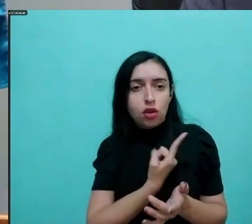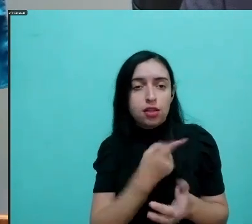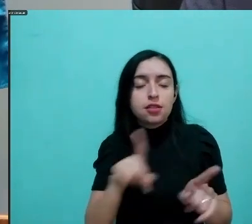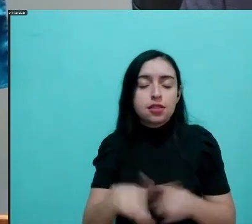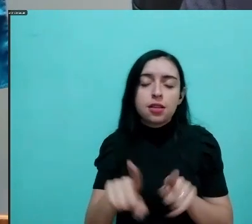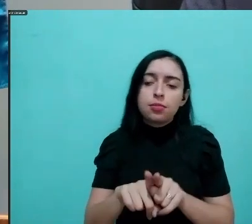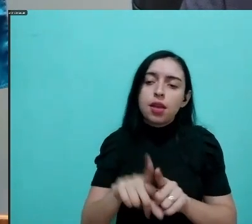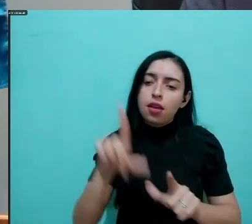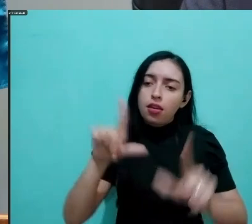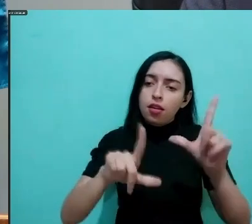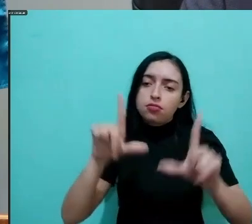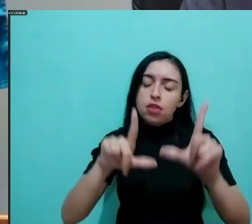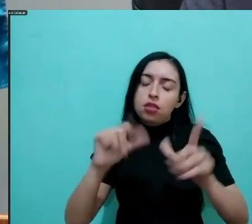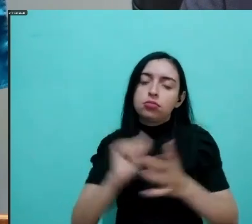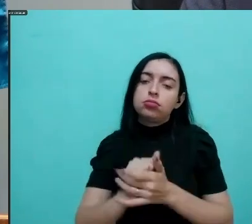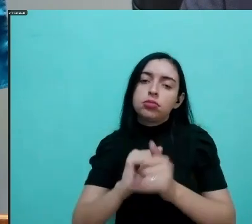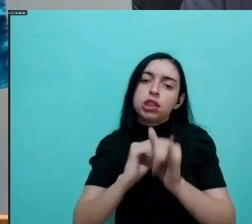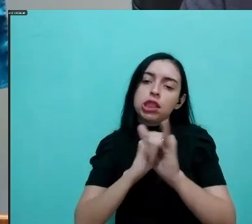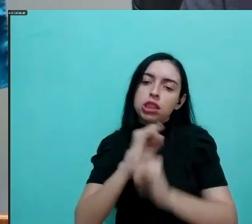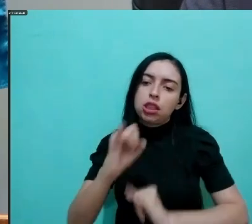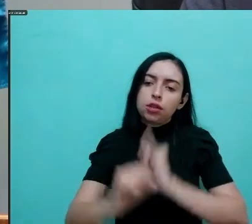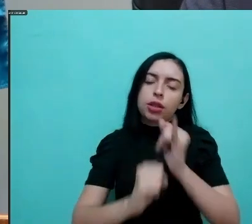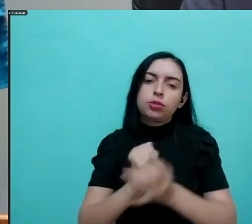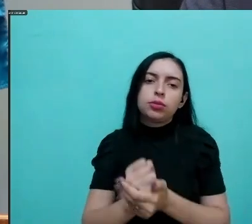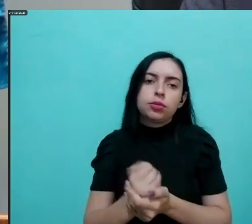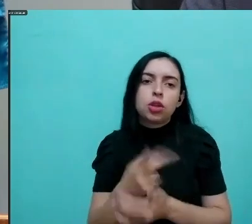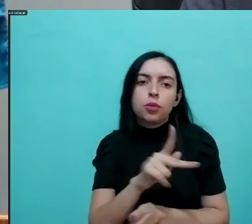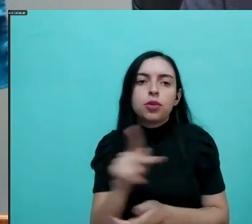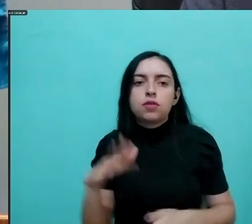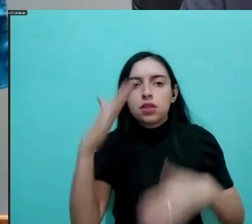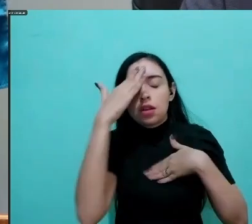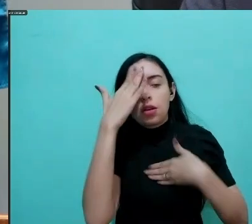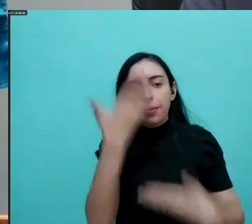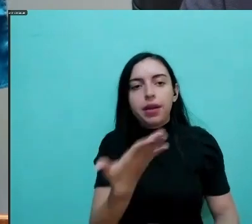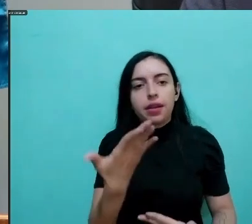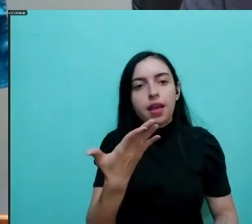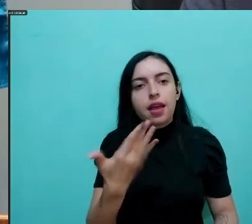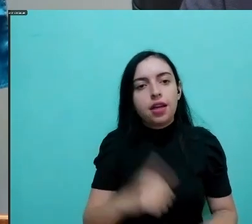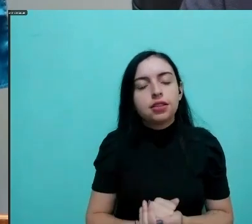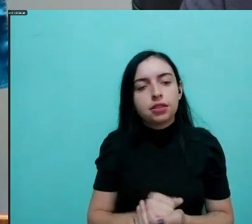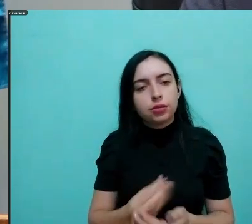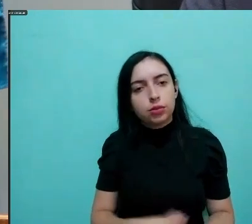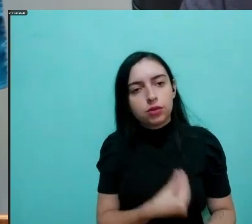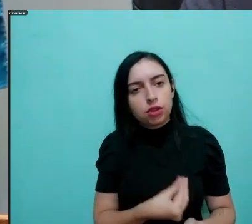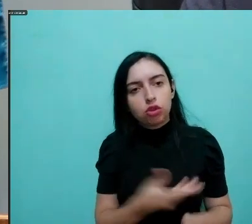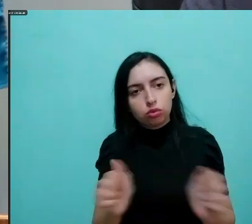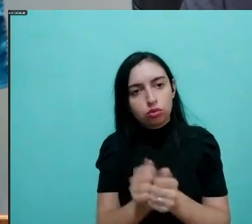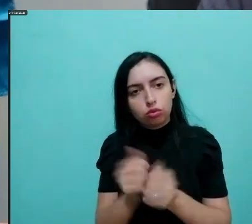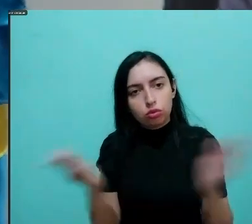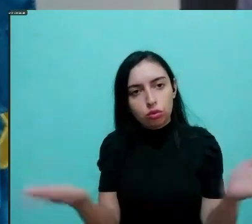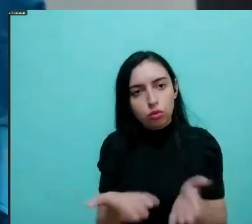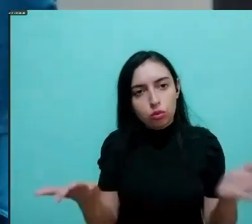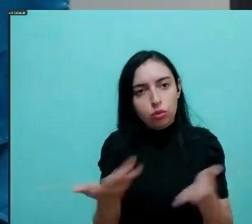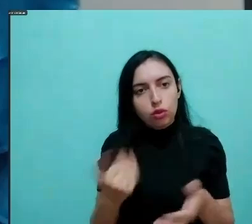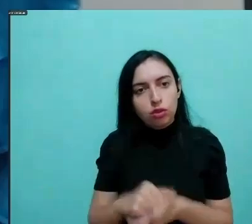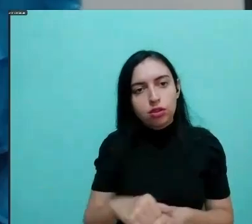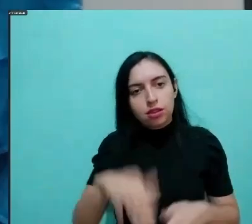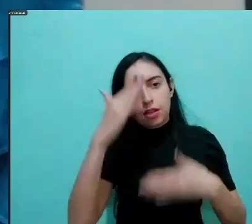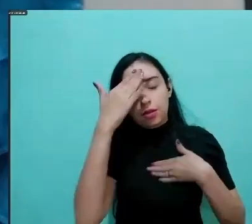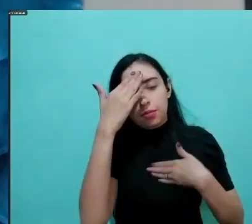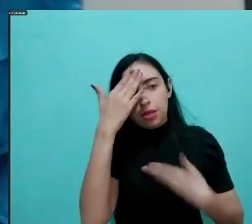assiste online. Então, professor, muito obrigada por estar aqui conosco hoje. Muito